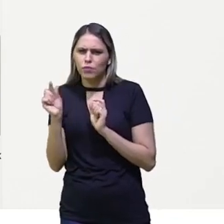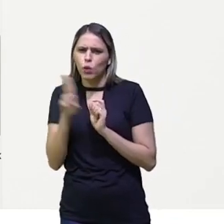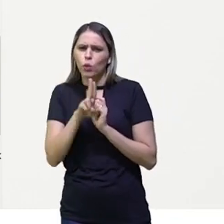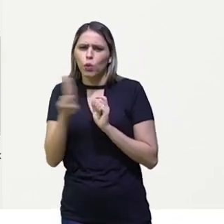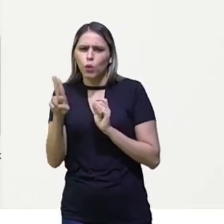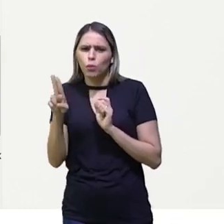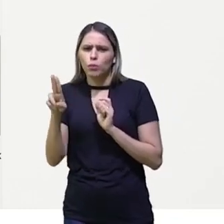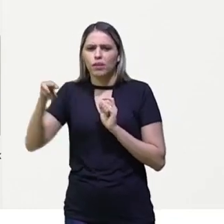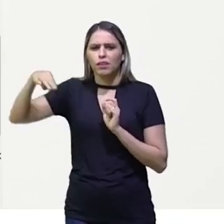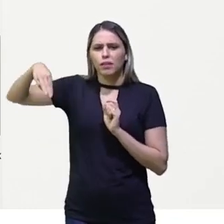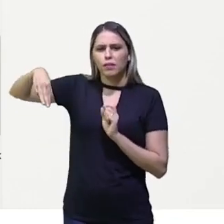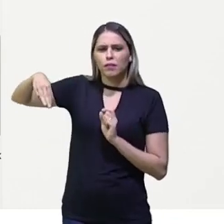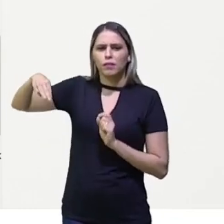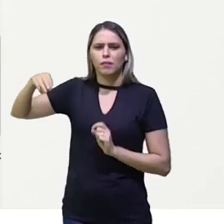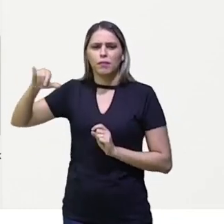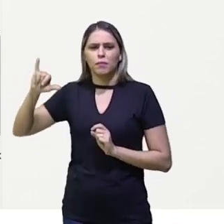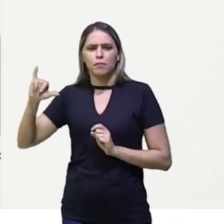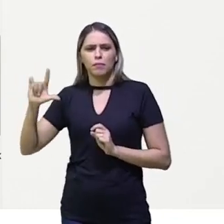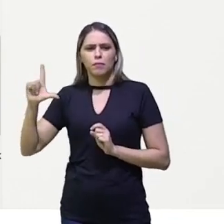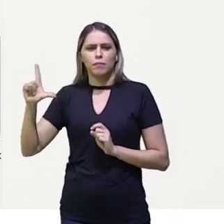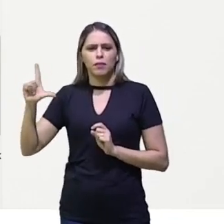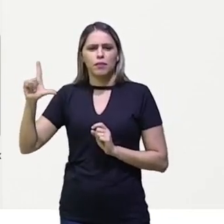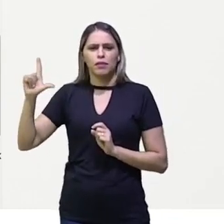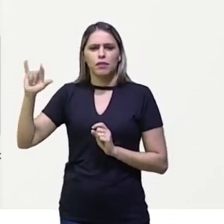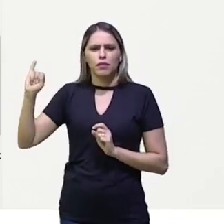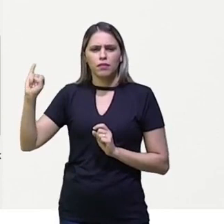de milímetro.